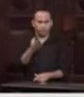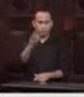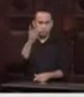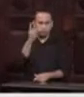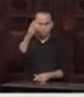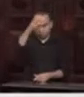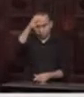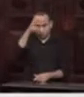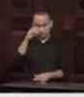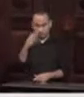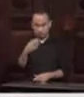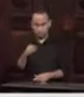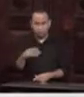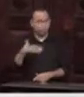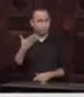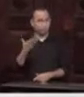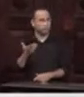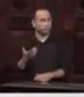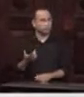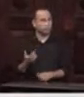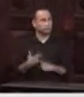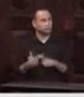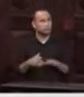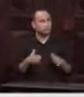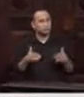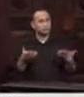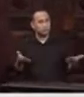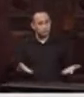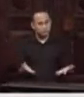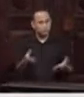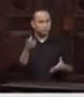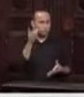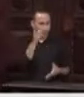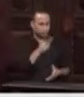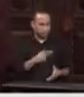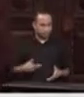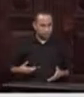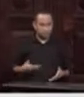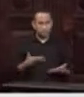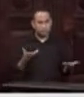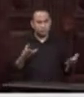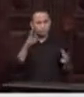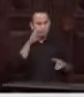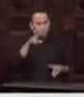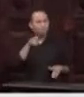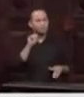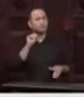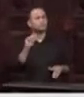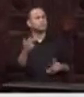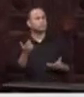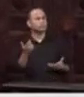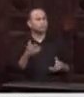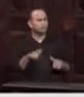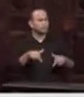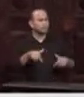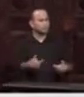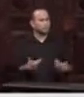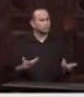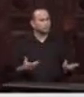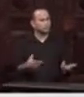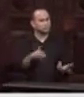assustam, porque quando hoje, deputado presidente, olhamos a execução do orçamento no dia